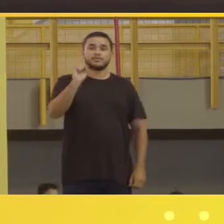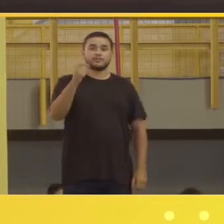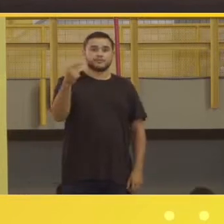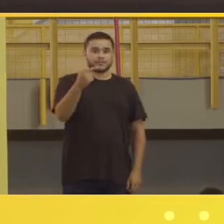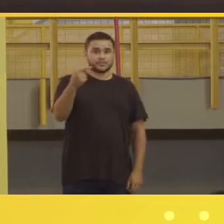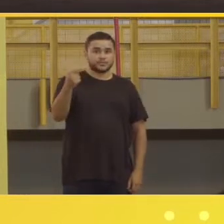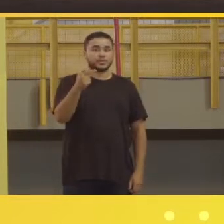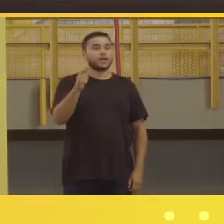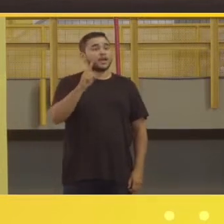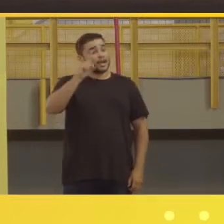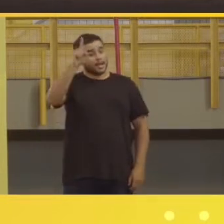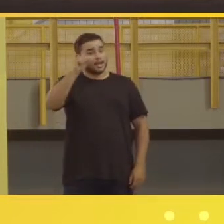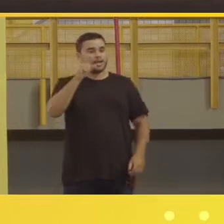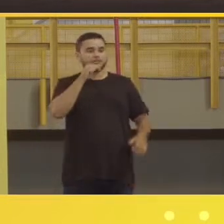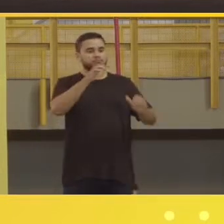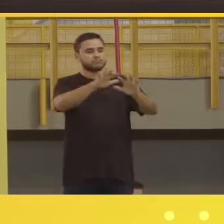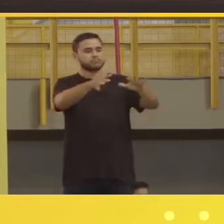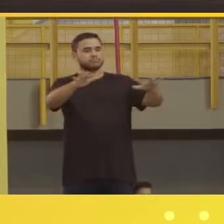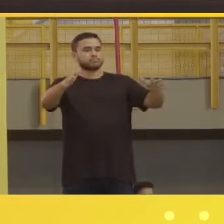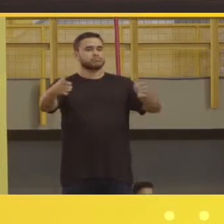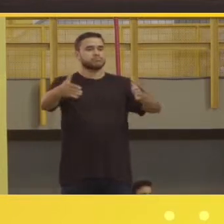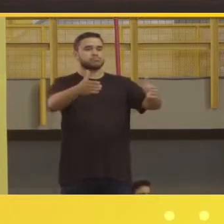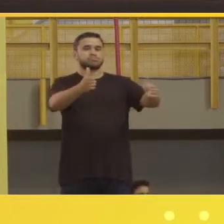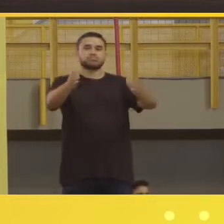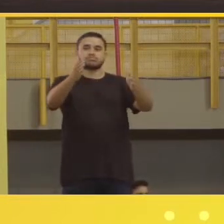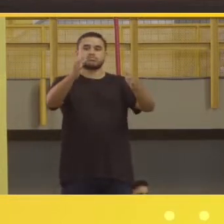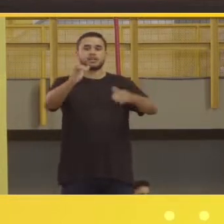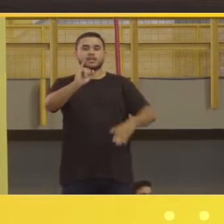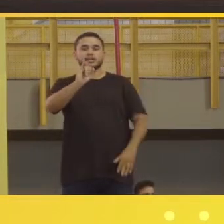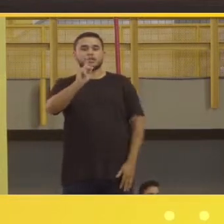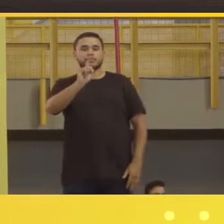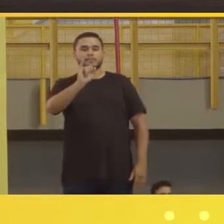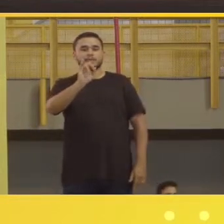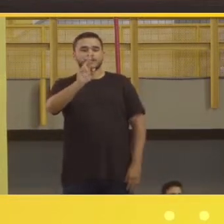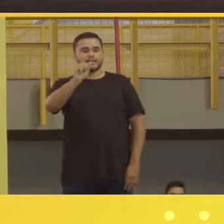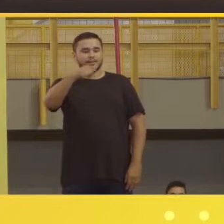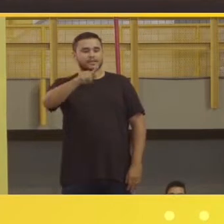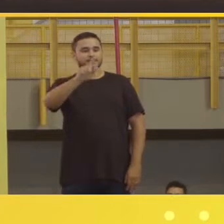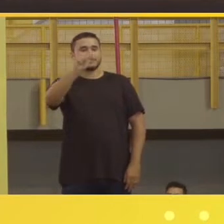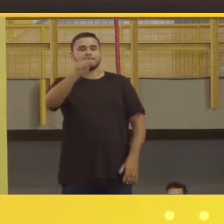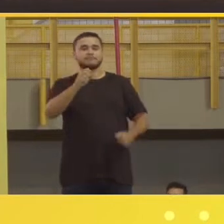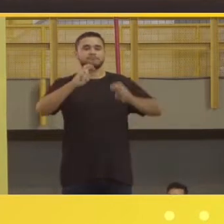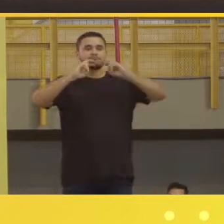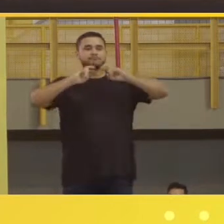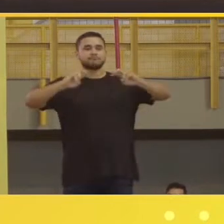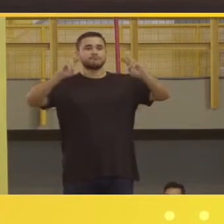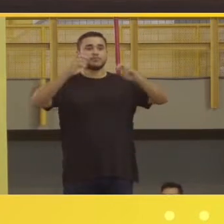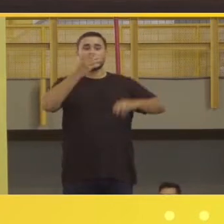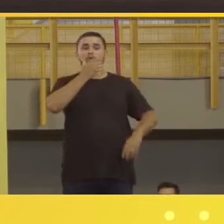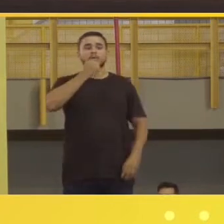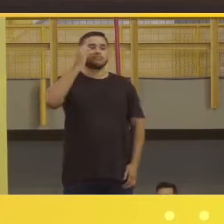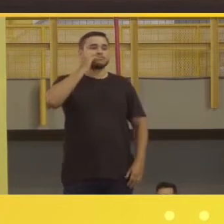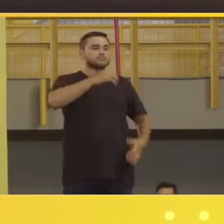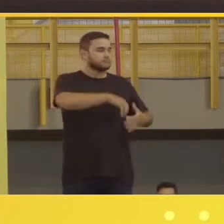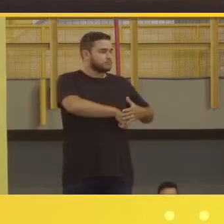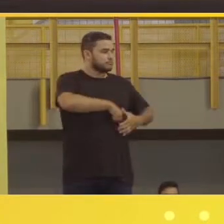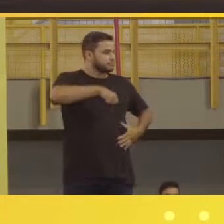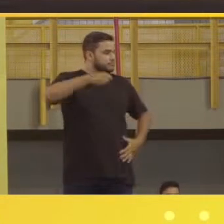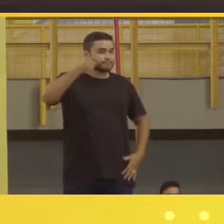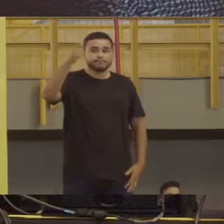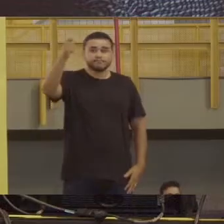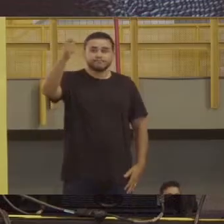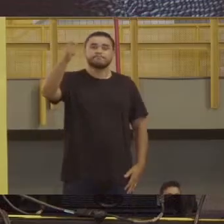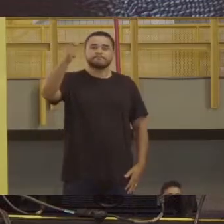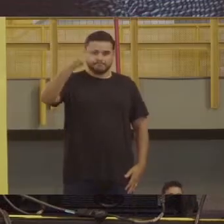Dom Pedro I lá na margem. E a ideia é a gente construir como é que esse processo foi feito, né, quais são